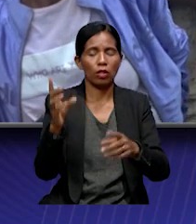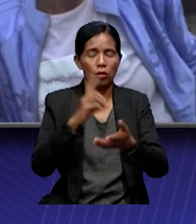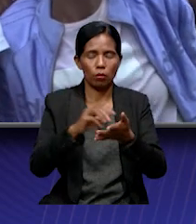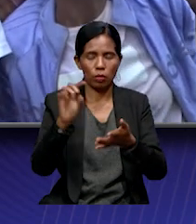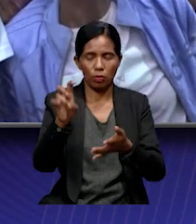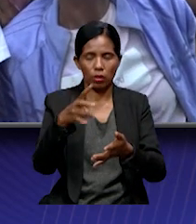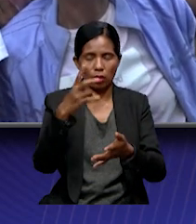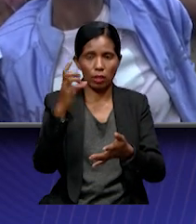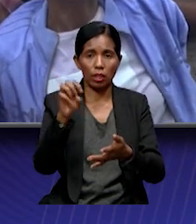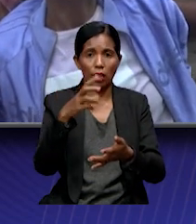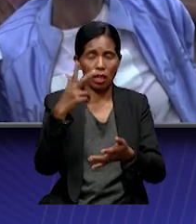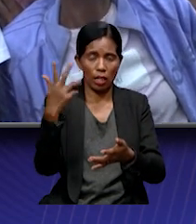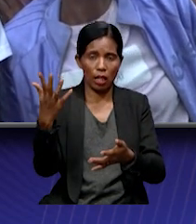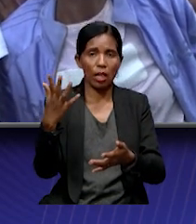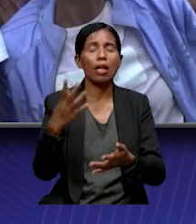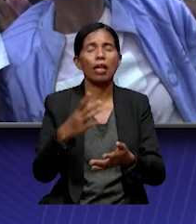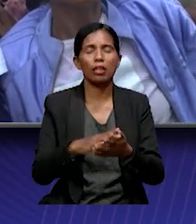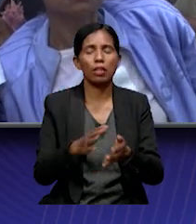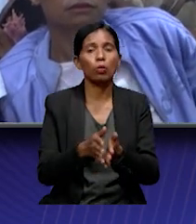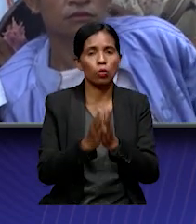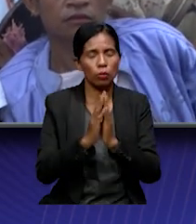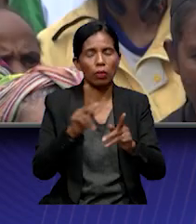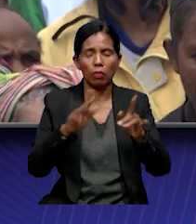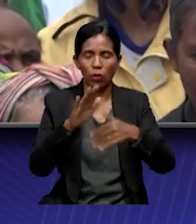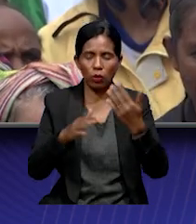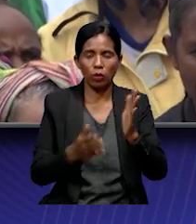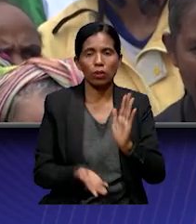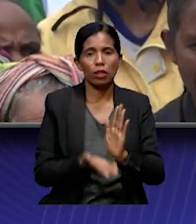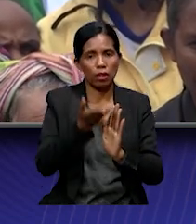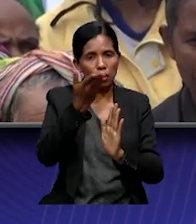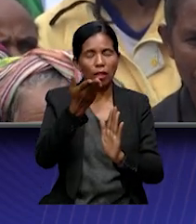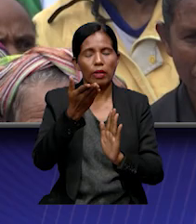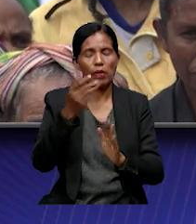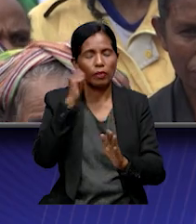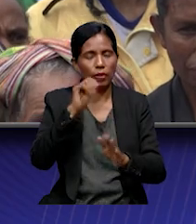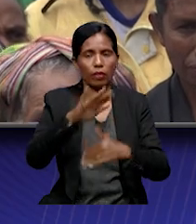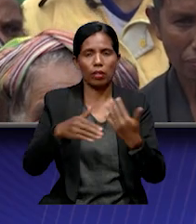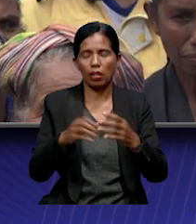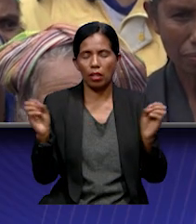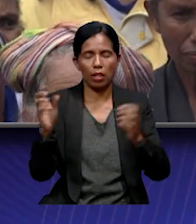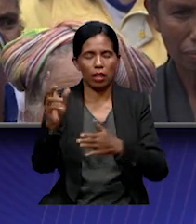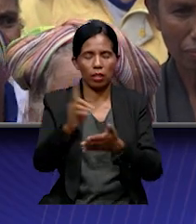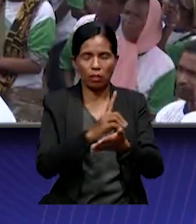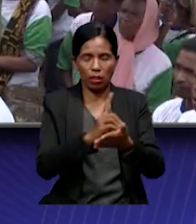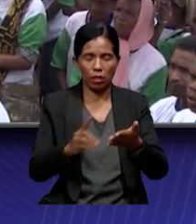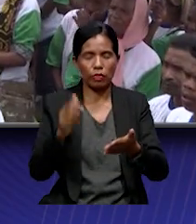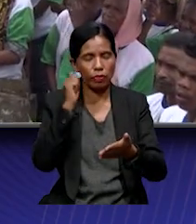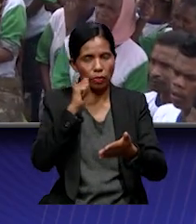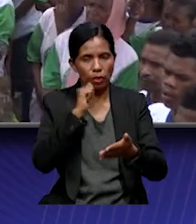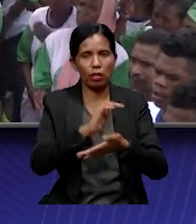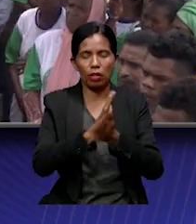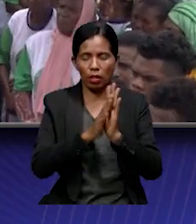Ainaru Zeram Sorta husu emahotu tane as feto sira tuir horta selaya diskriminasaun no violensia ba feto ia mundu dame se